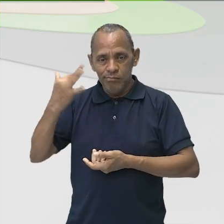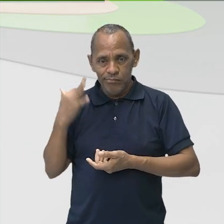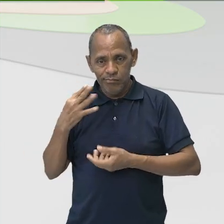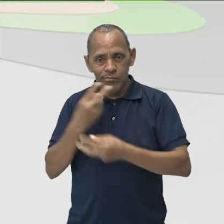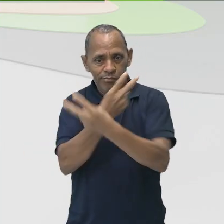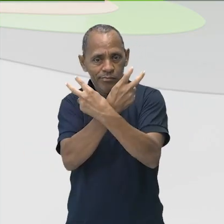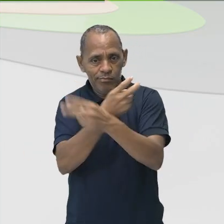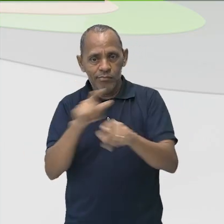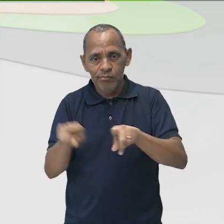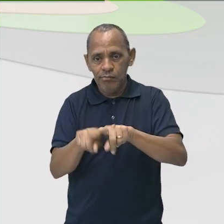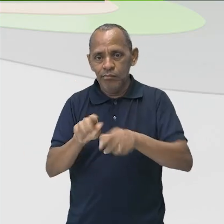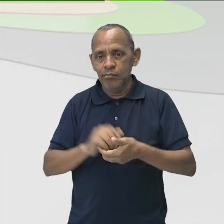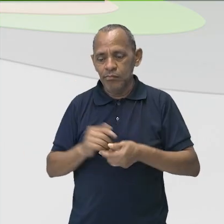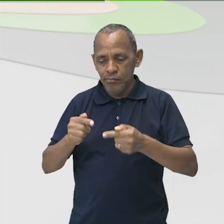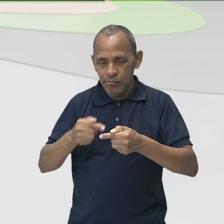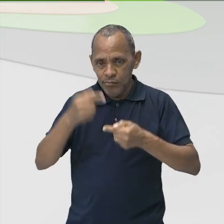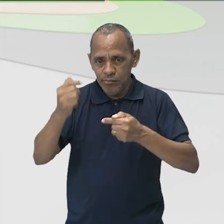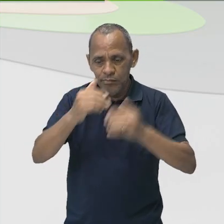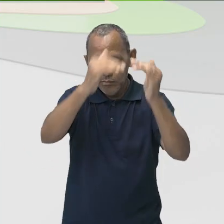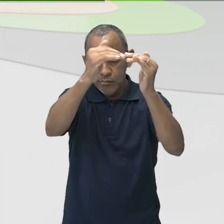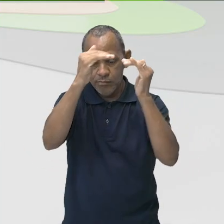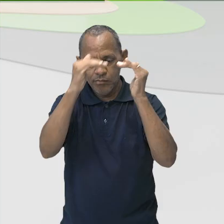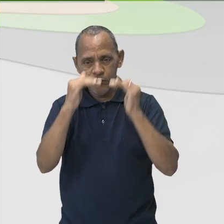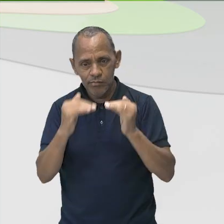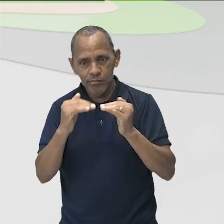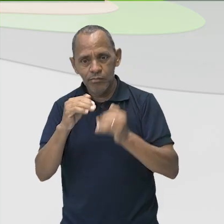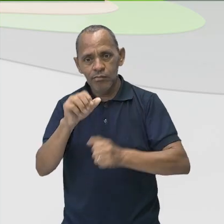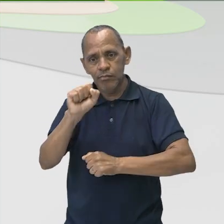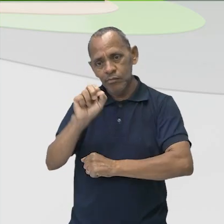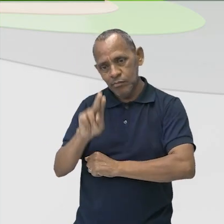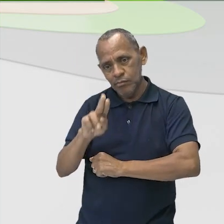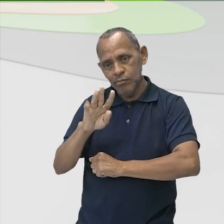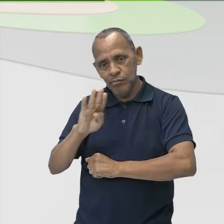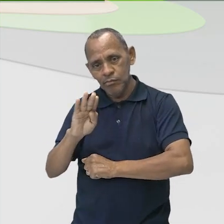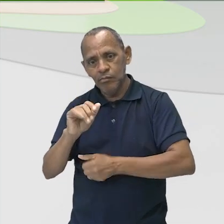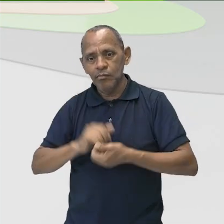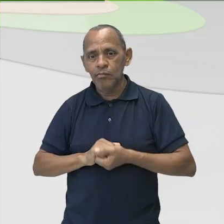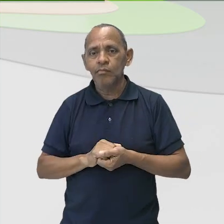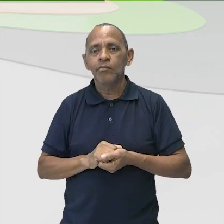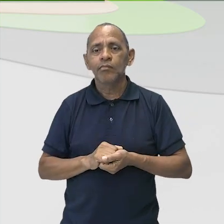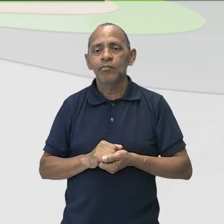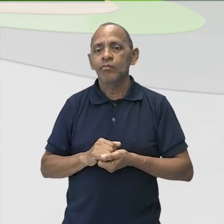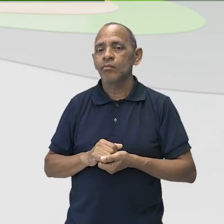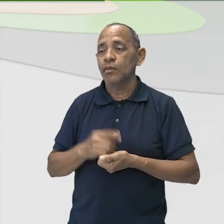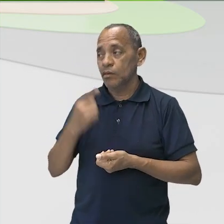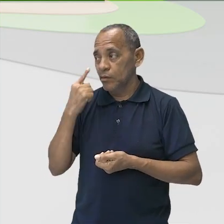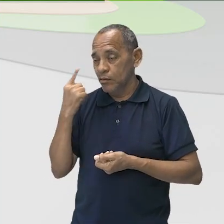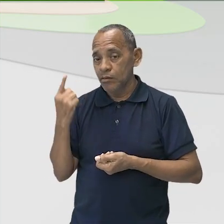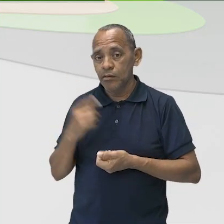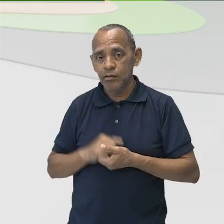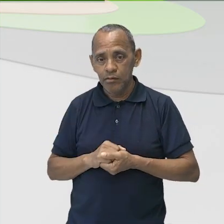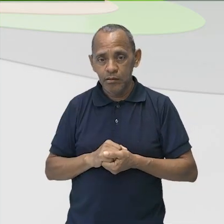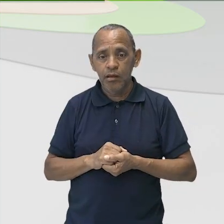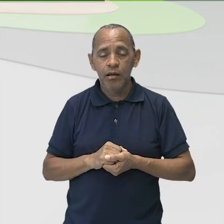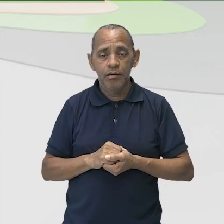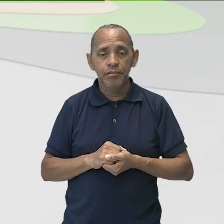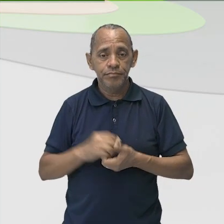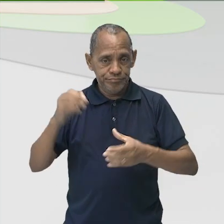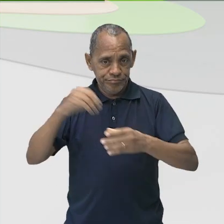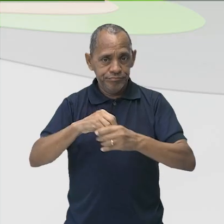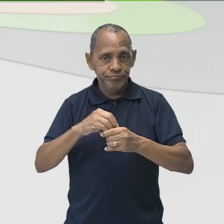Bem, vemos então a nossa próxima subfase, que é o diplóteno. O complexo